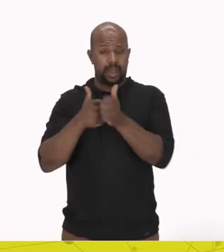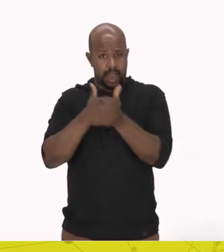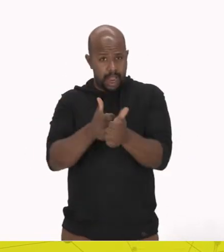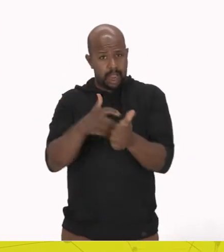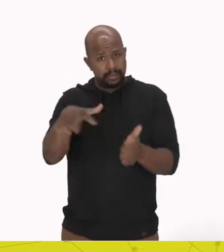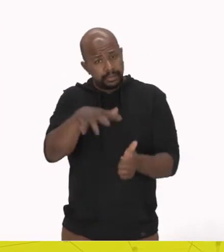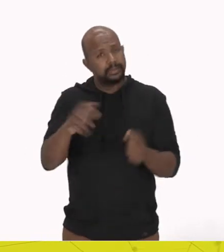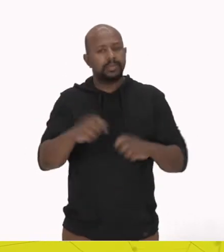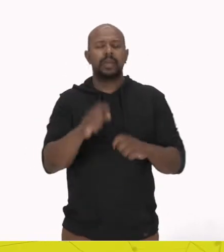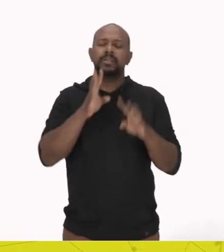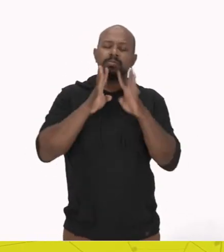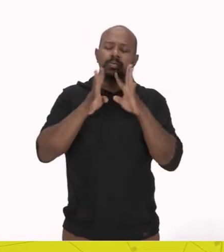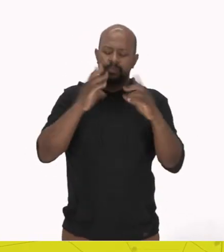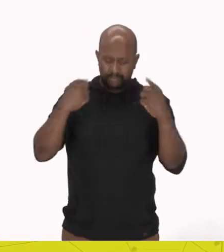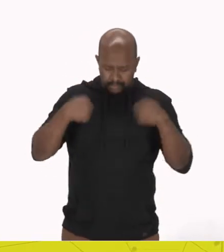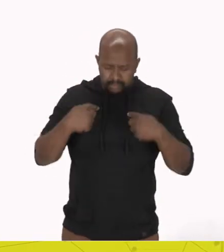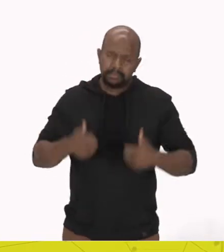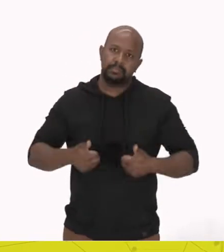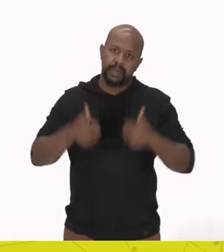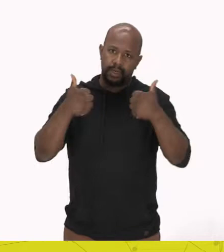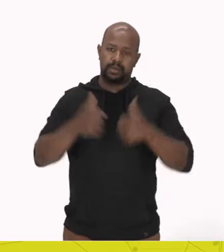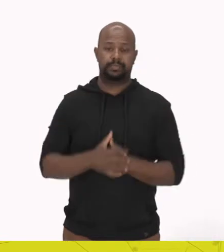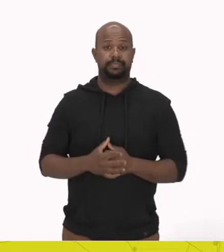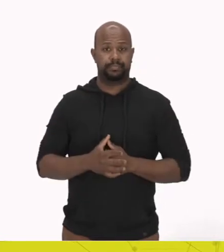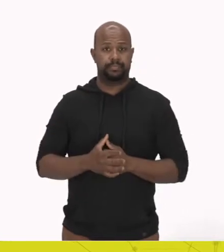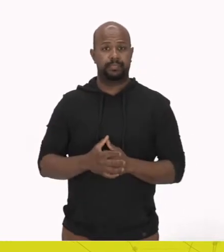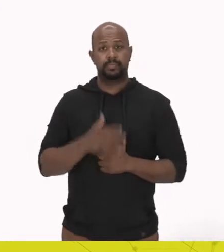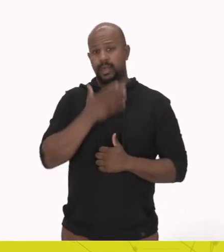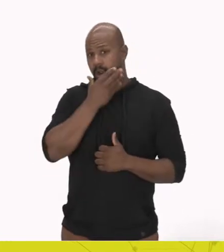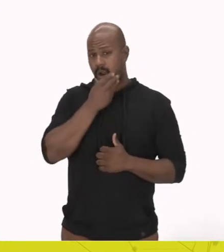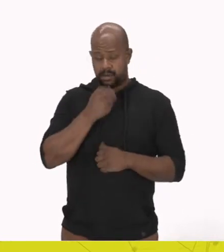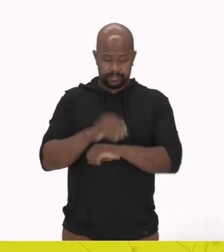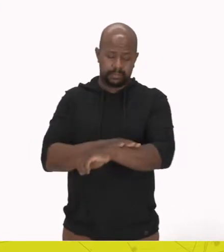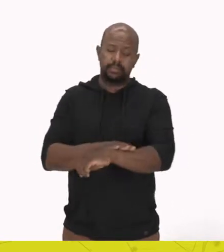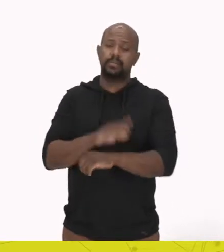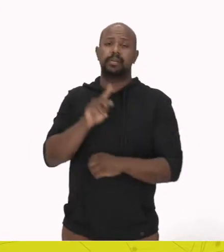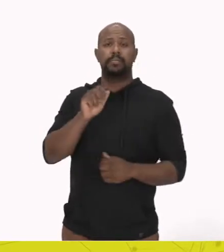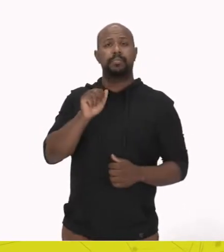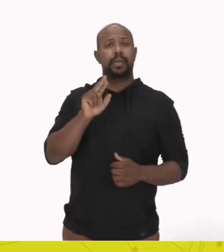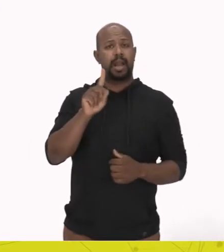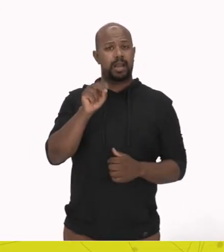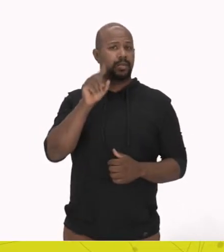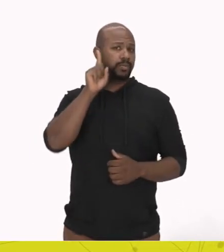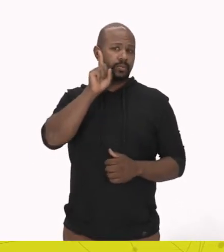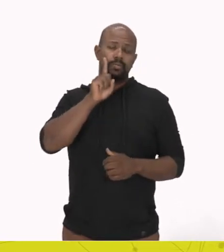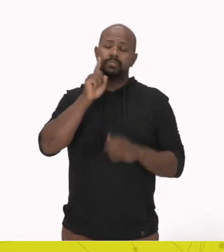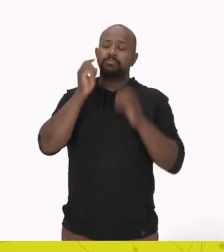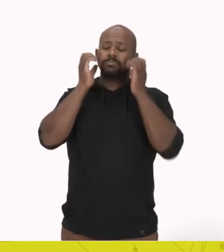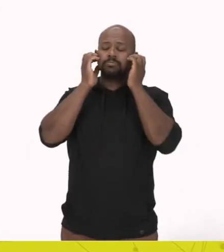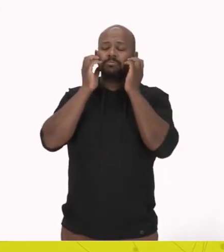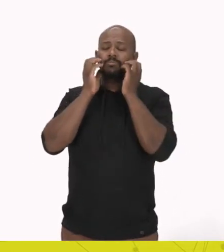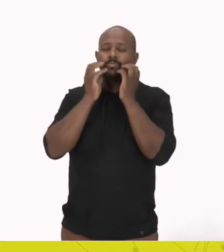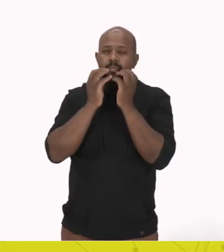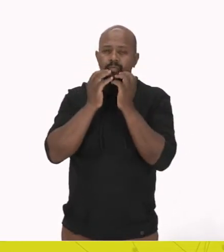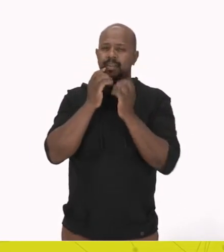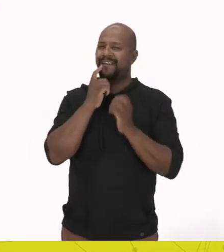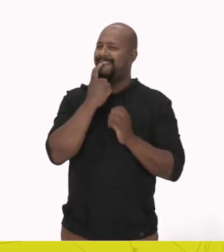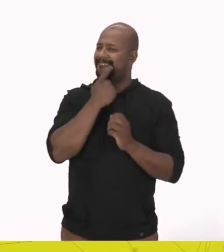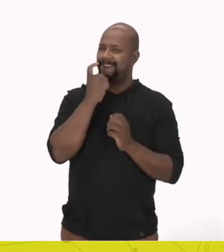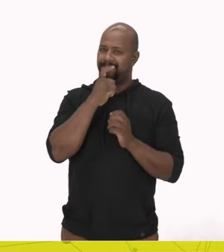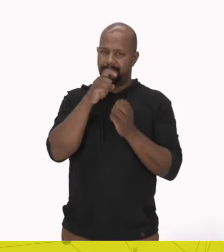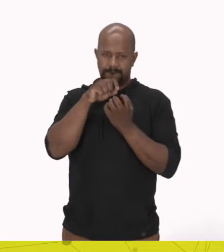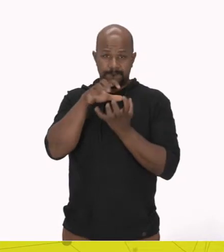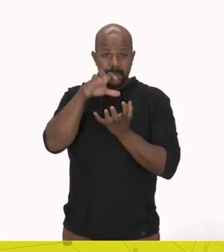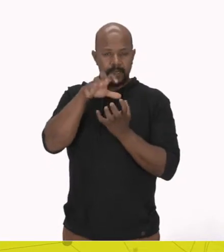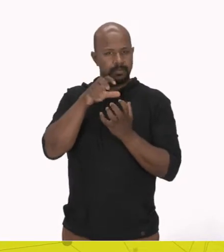essa atividade possam me conhecer um pouco melhor. Eu sou um homem de cor parda, uso barba, tenho